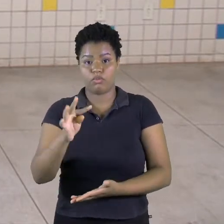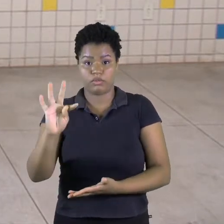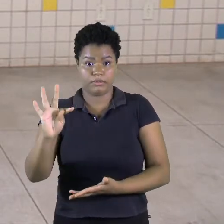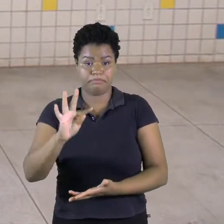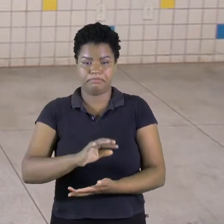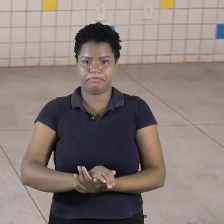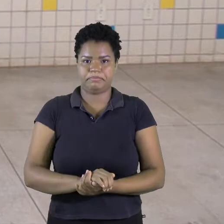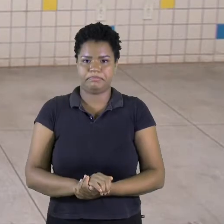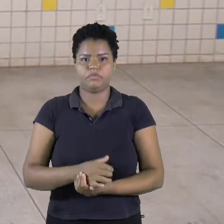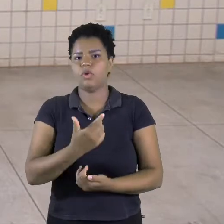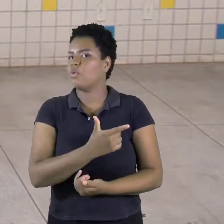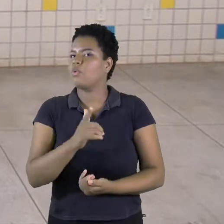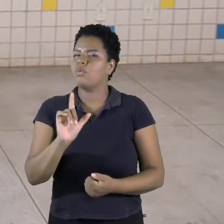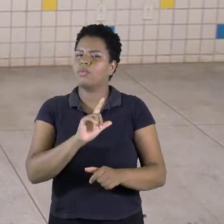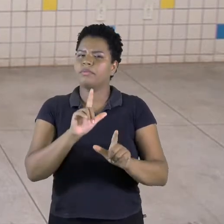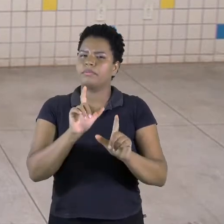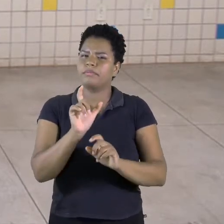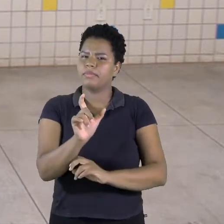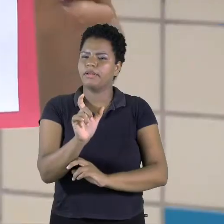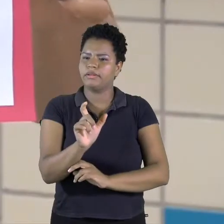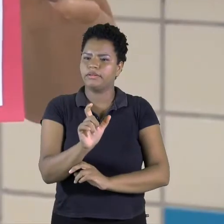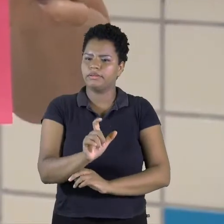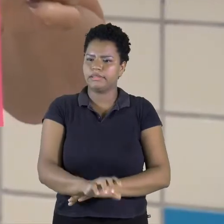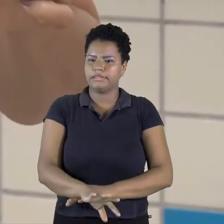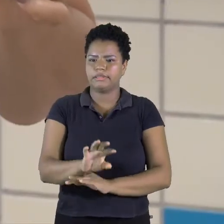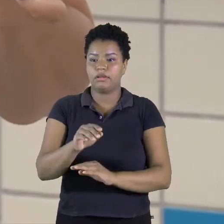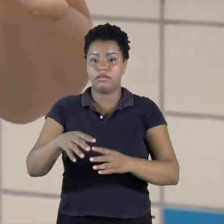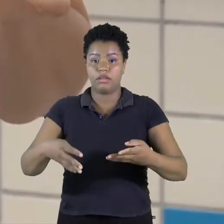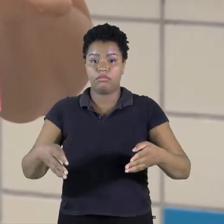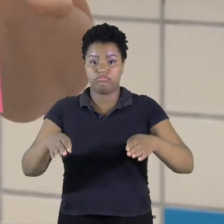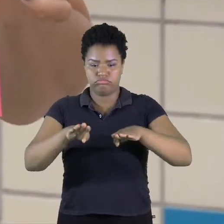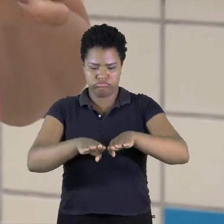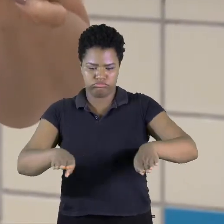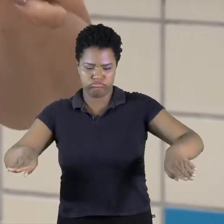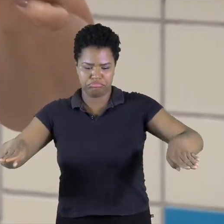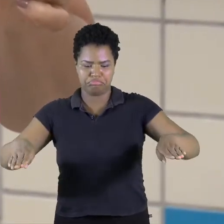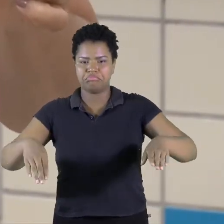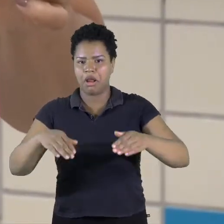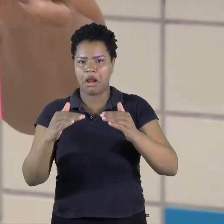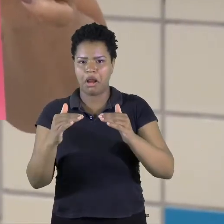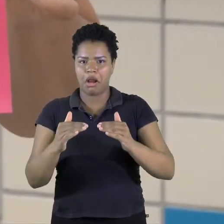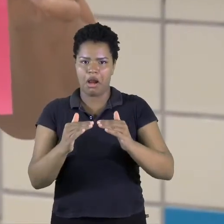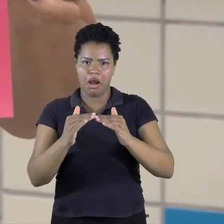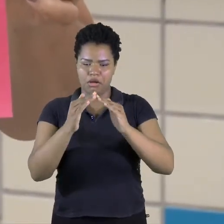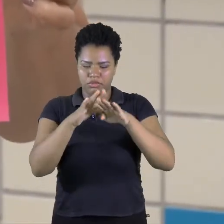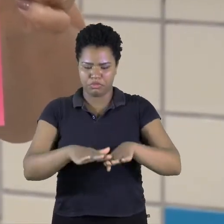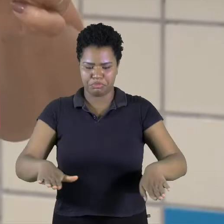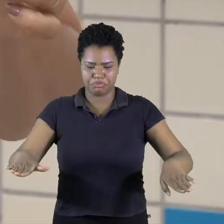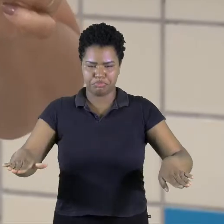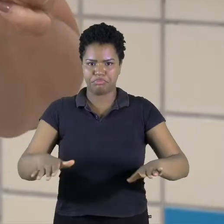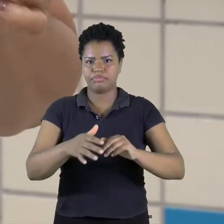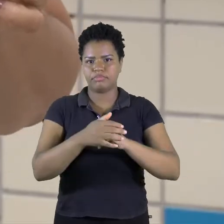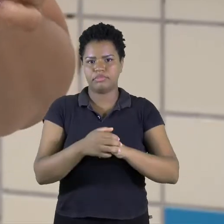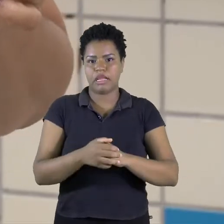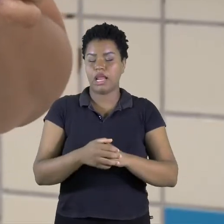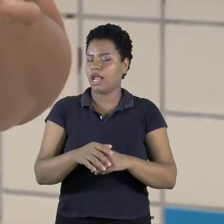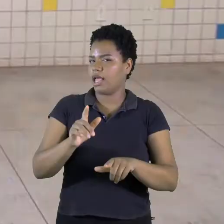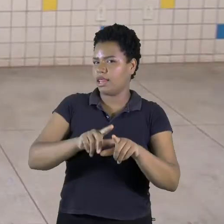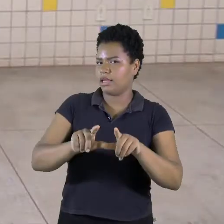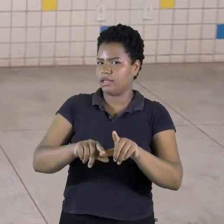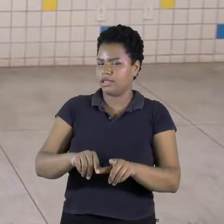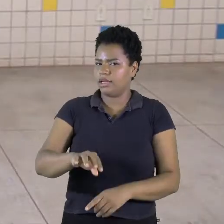Outra palavrinha, tapete. Lembra com que escreve tapete? É com T ou